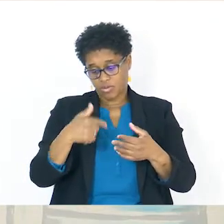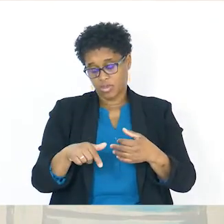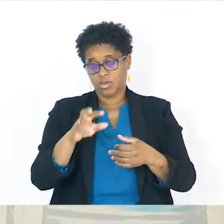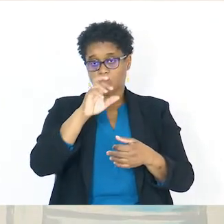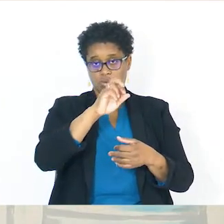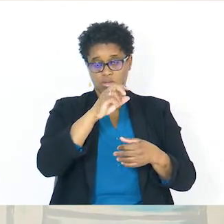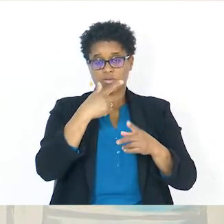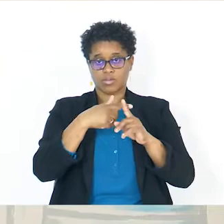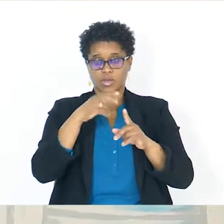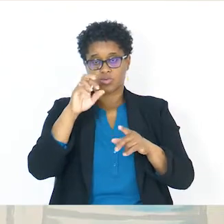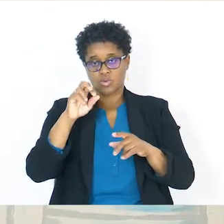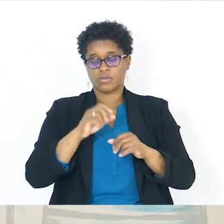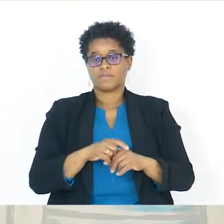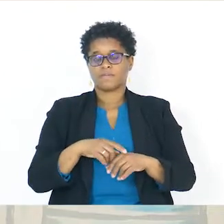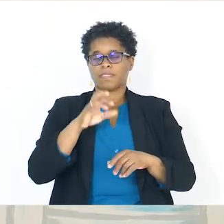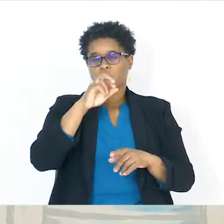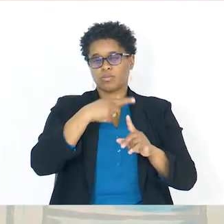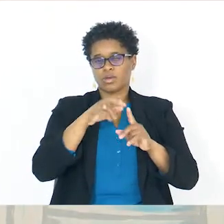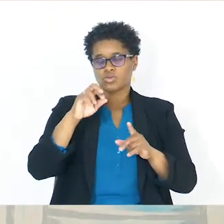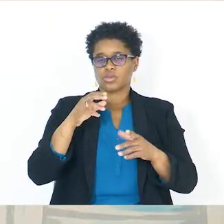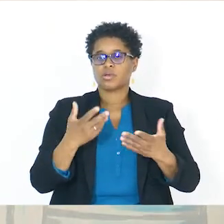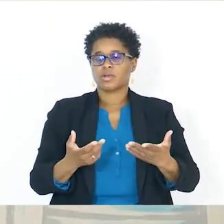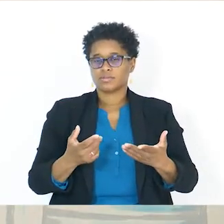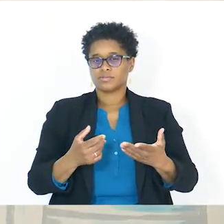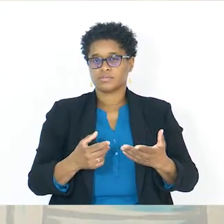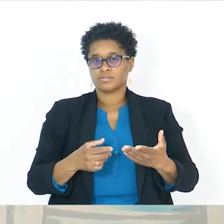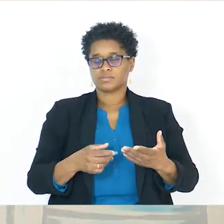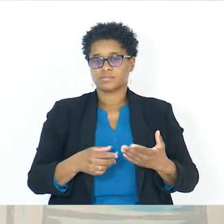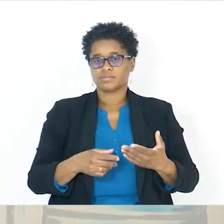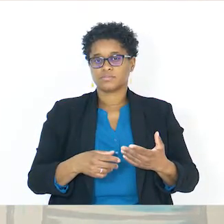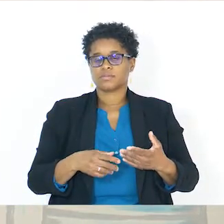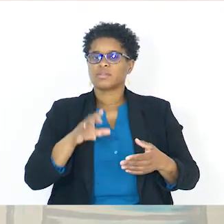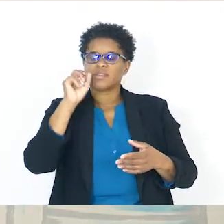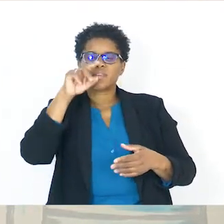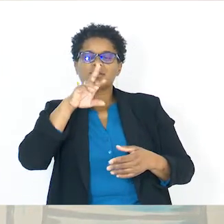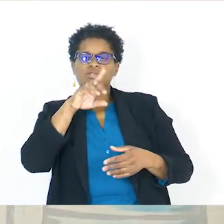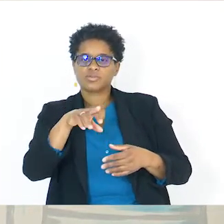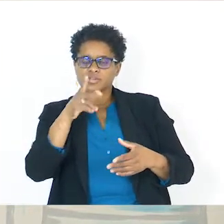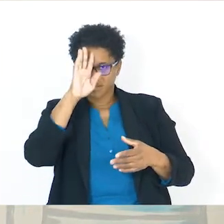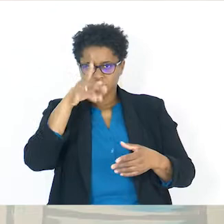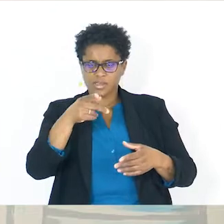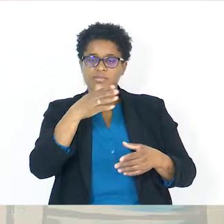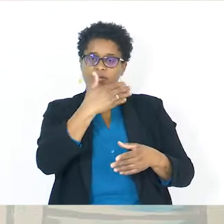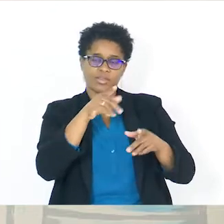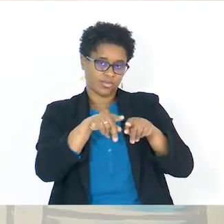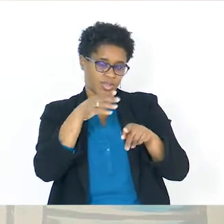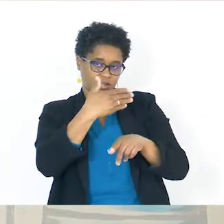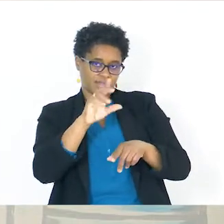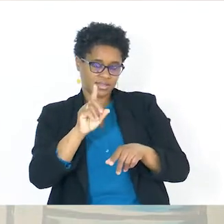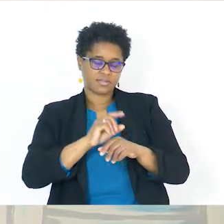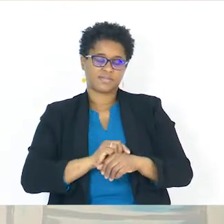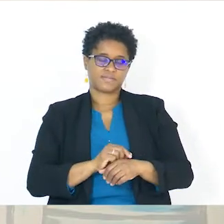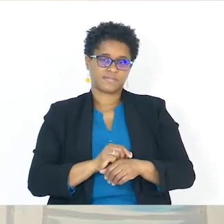vou ter 8 mais 8. 8 mais 8 é igual? Alguém sabe me responder? 8 mais 8,